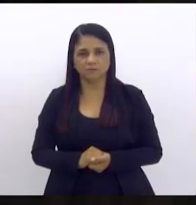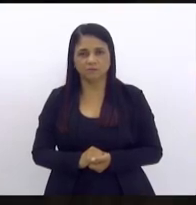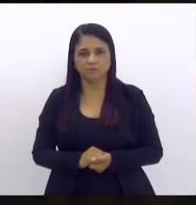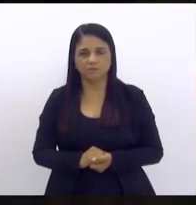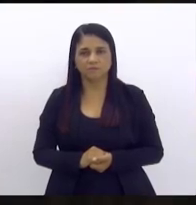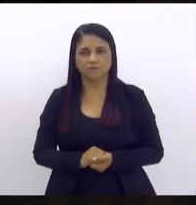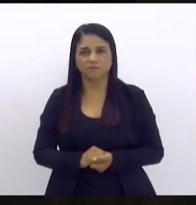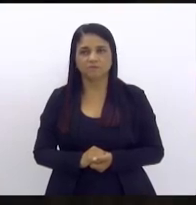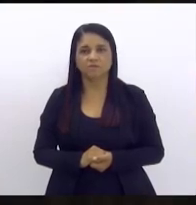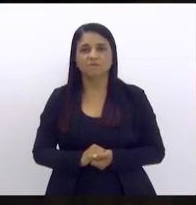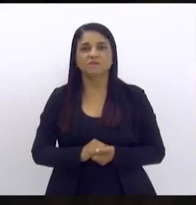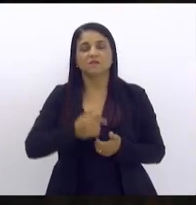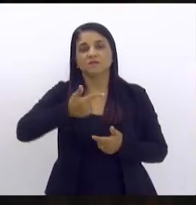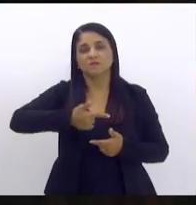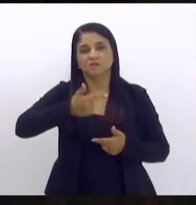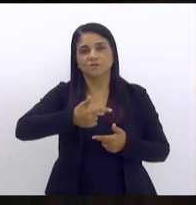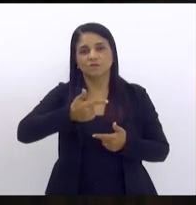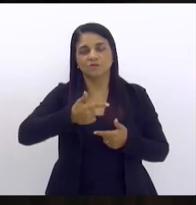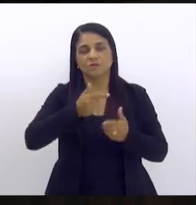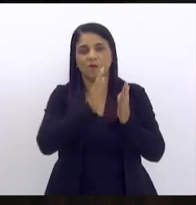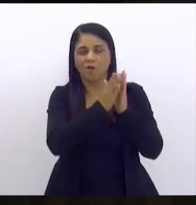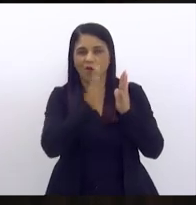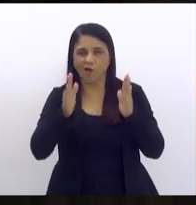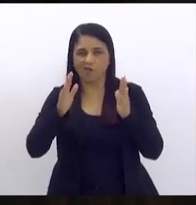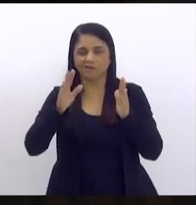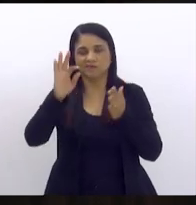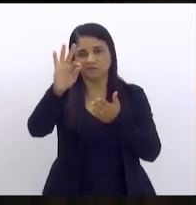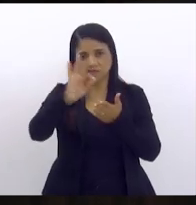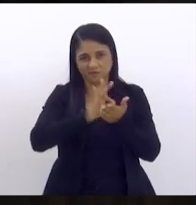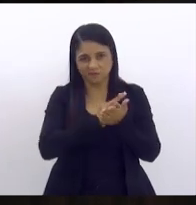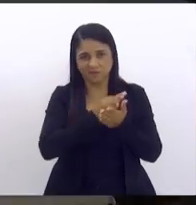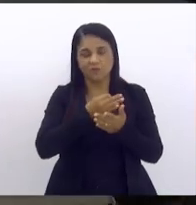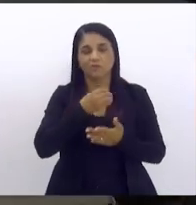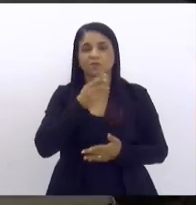Segunda ordem de inscrição, com a palavra o deputado Rodrigo Amorim.